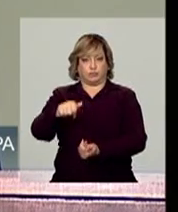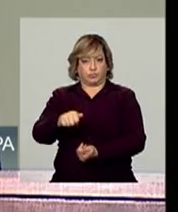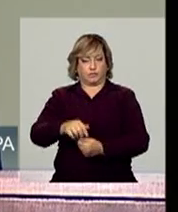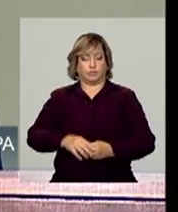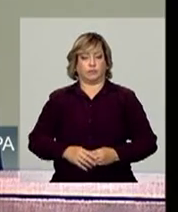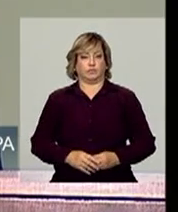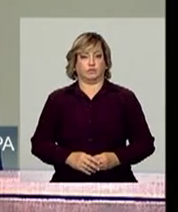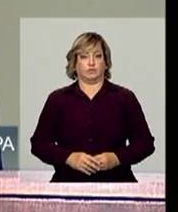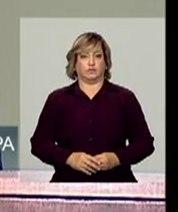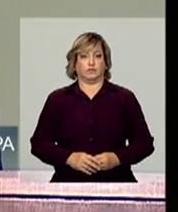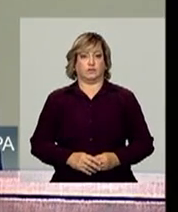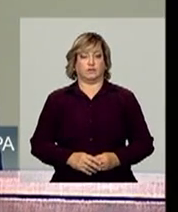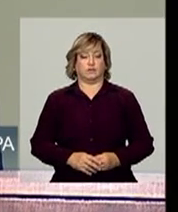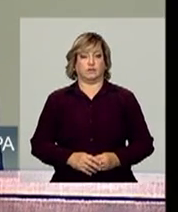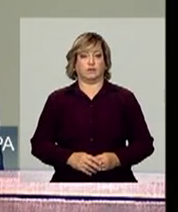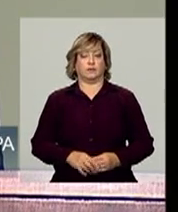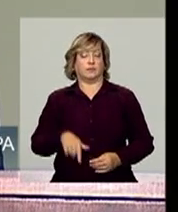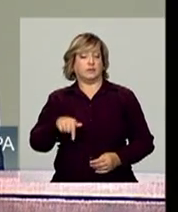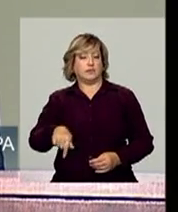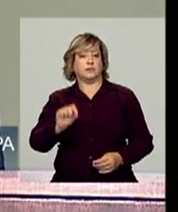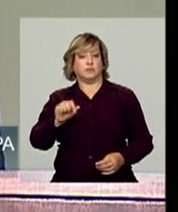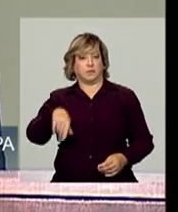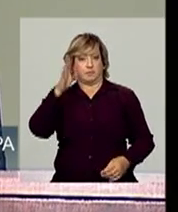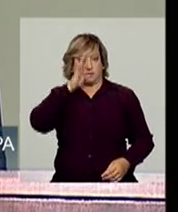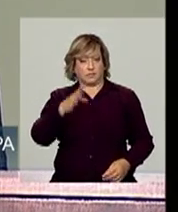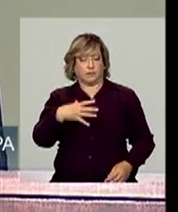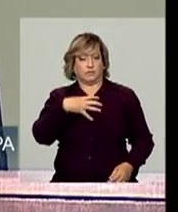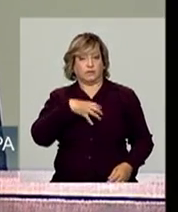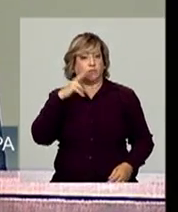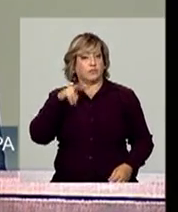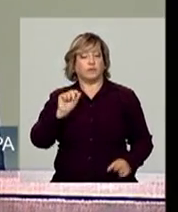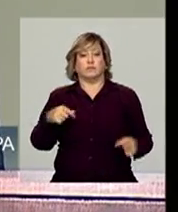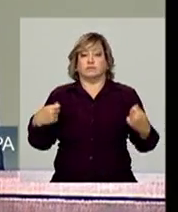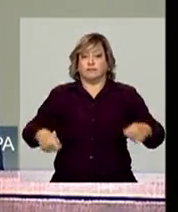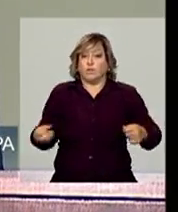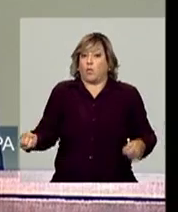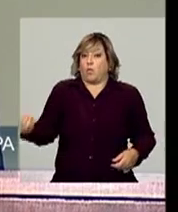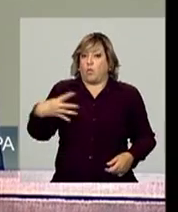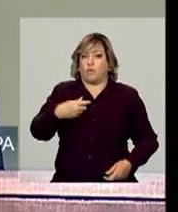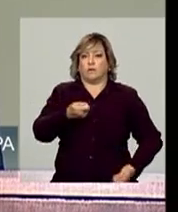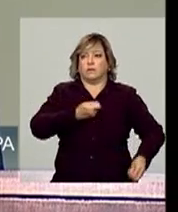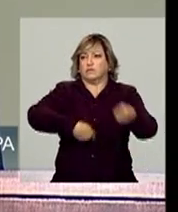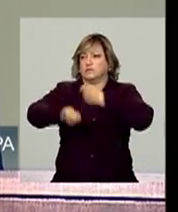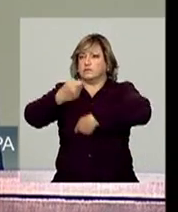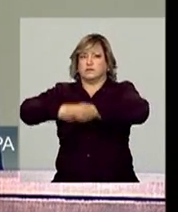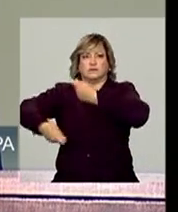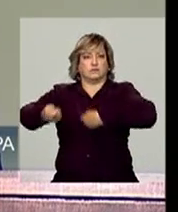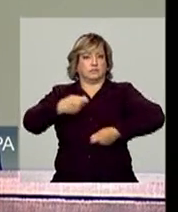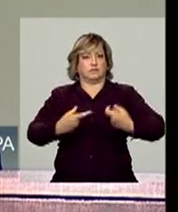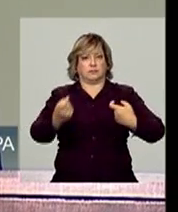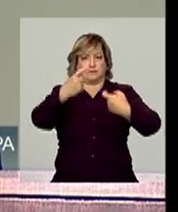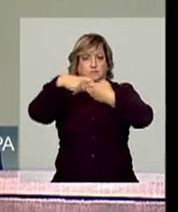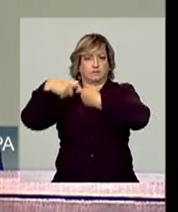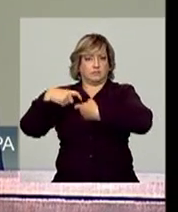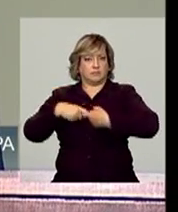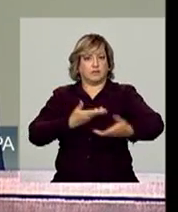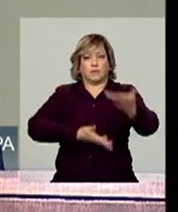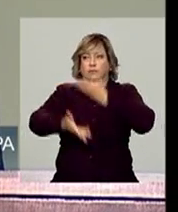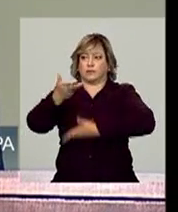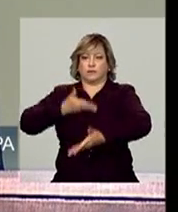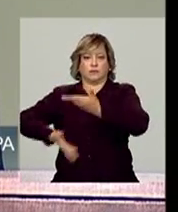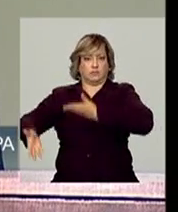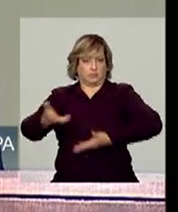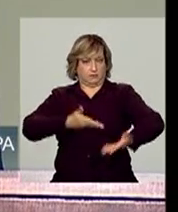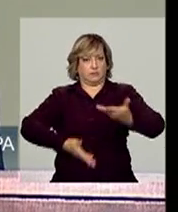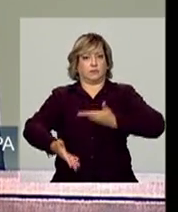que colocou para nós a necessidade de novas relações, de novos padrões de relacionamento